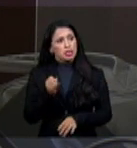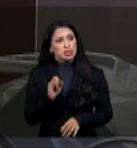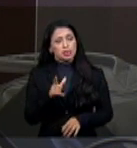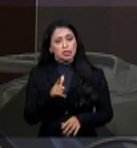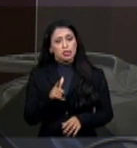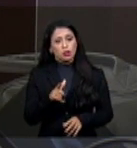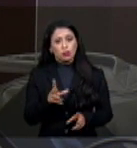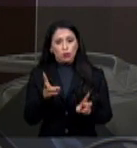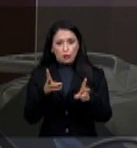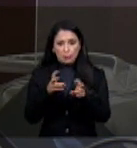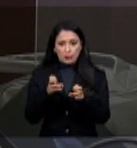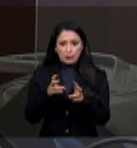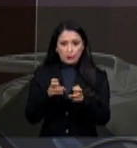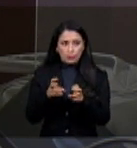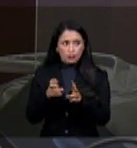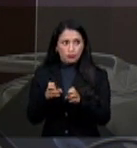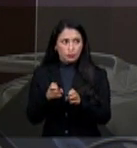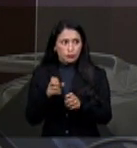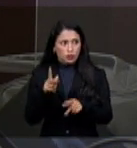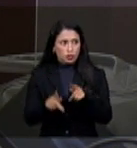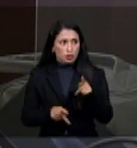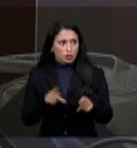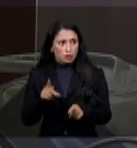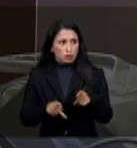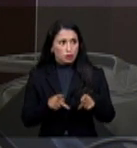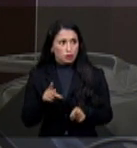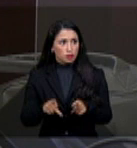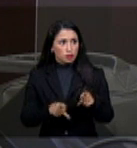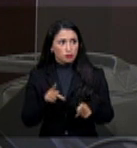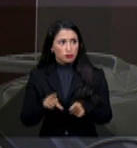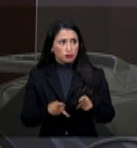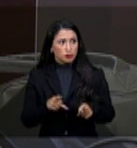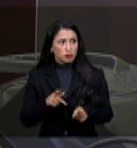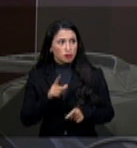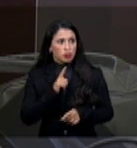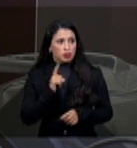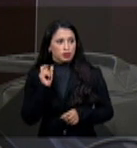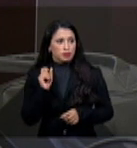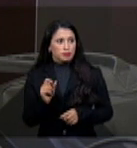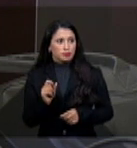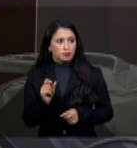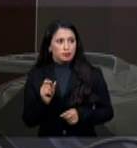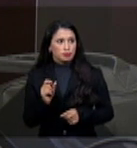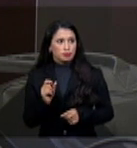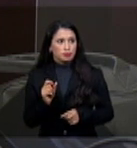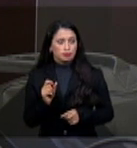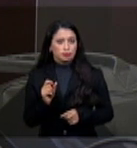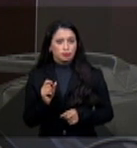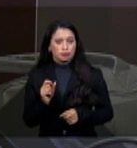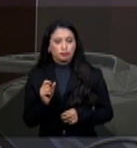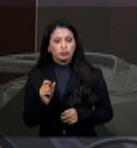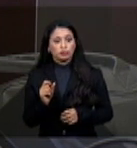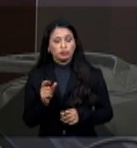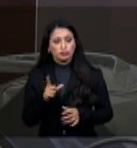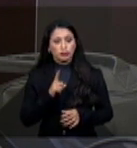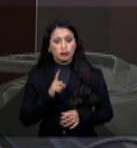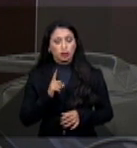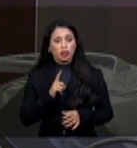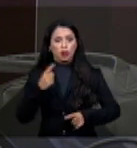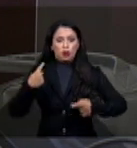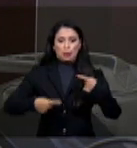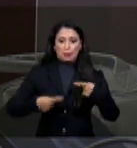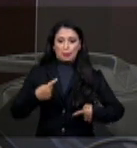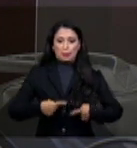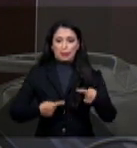povos indígenas, temos a dizer. E essa participação indígena de falar, de estar no centro dos debates, que